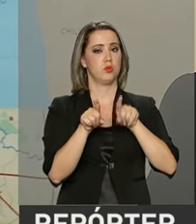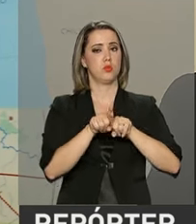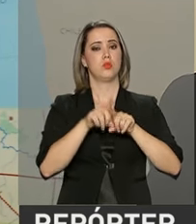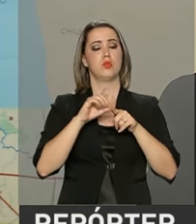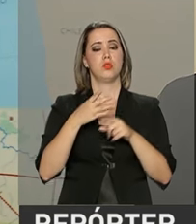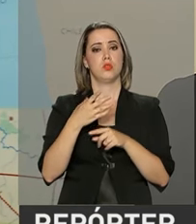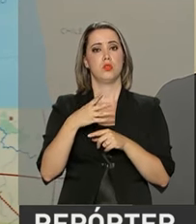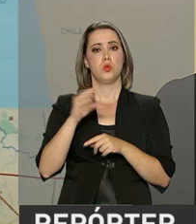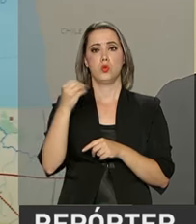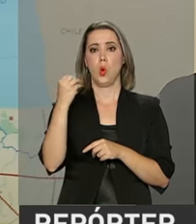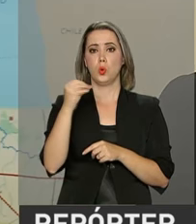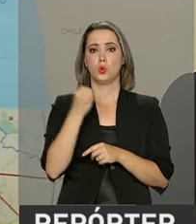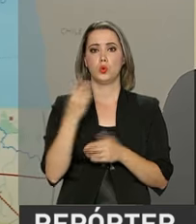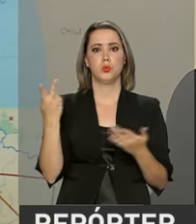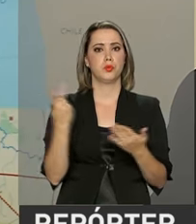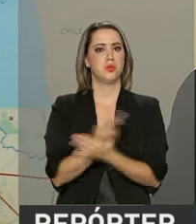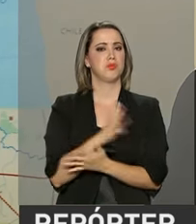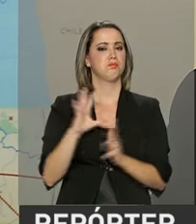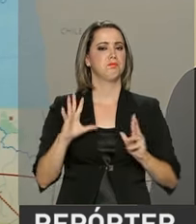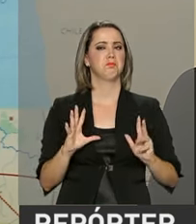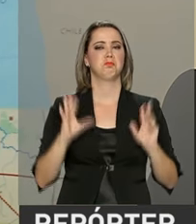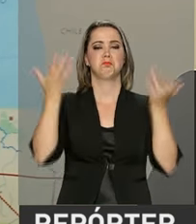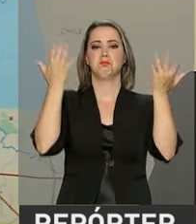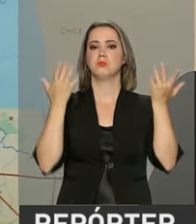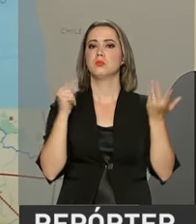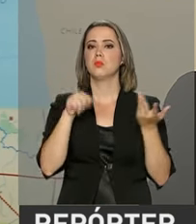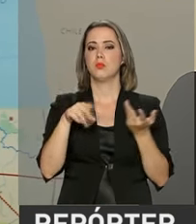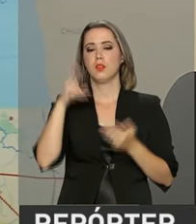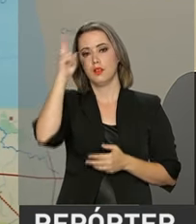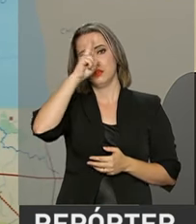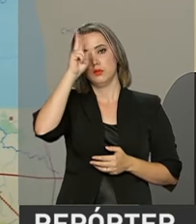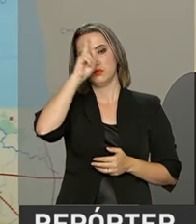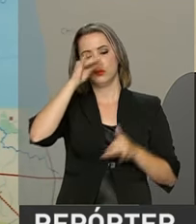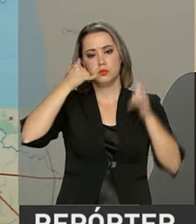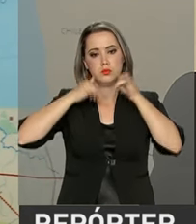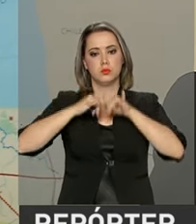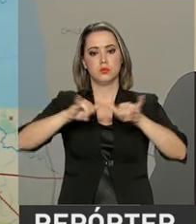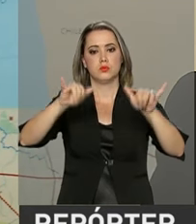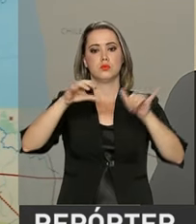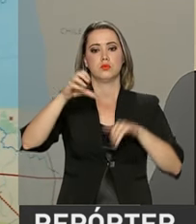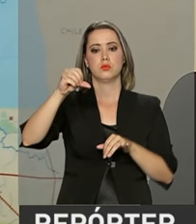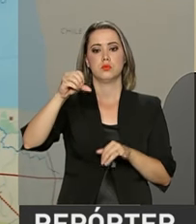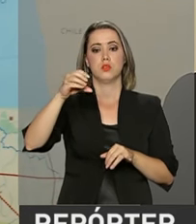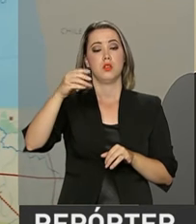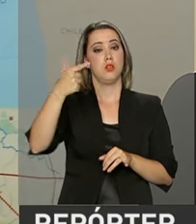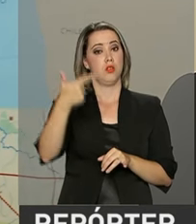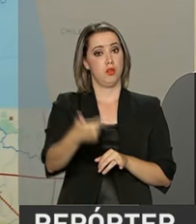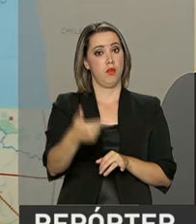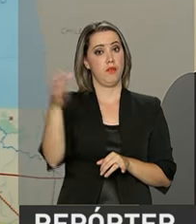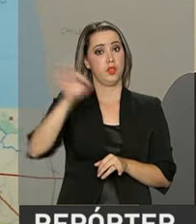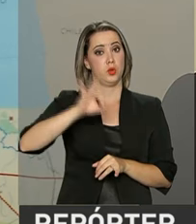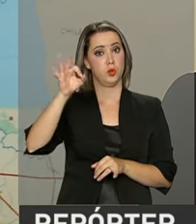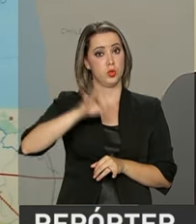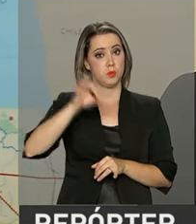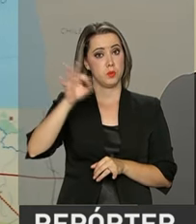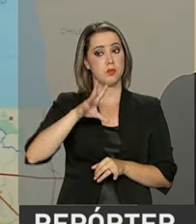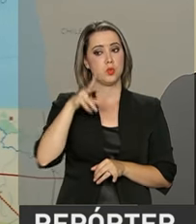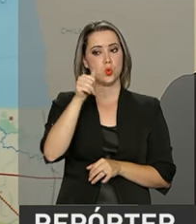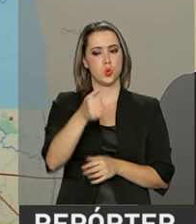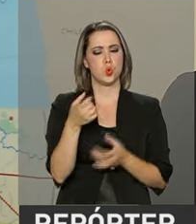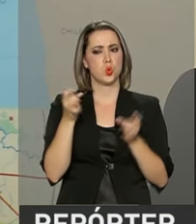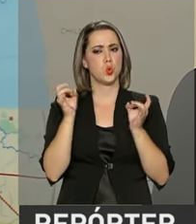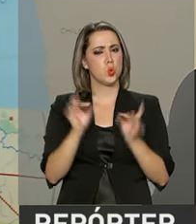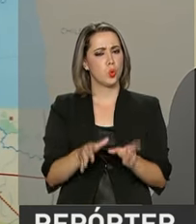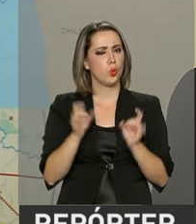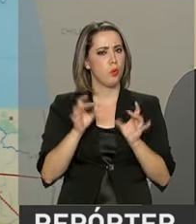dos mundos leões que darão maior sucesso na história da linha de transmissão tivemos 92% dos lotes de idade mais de